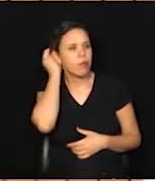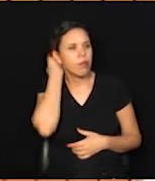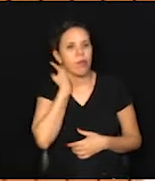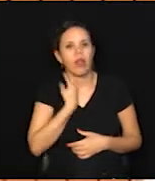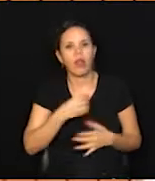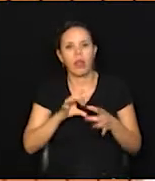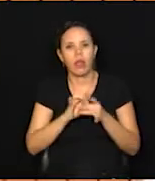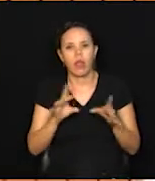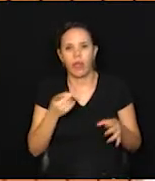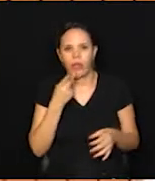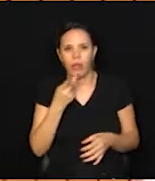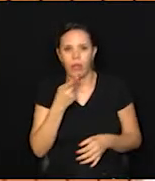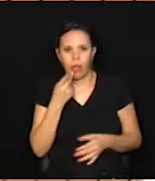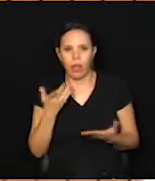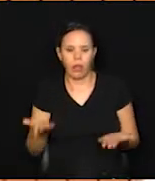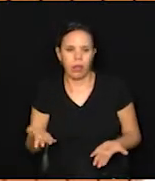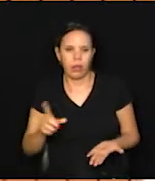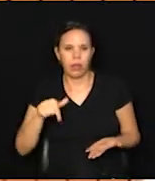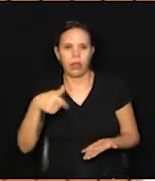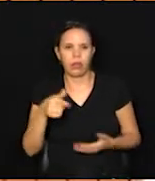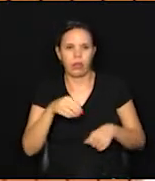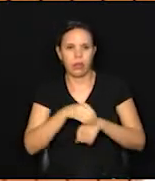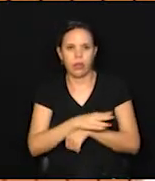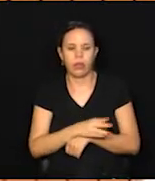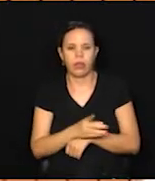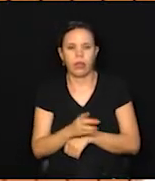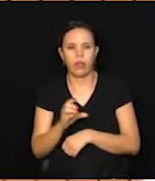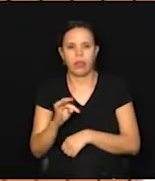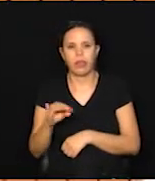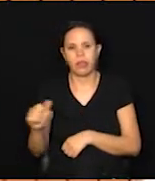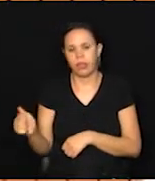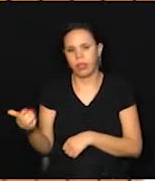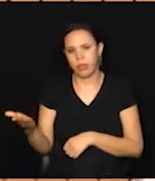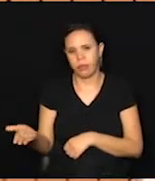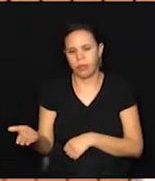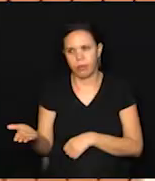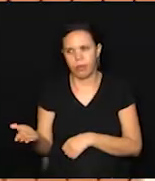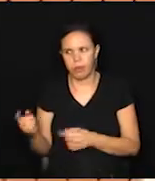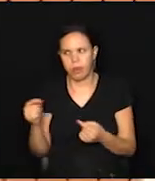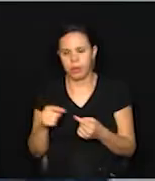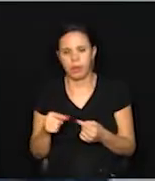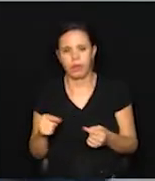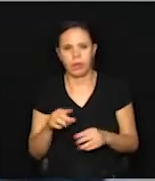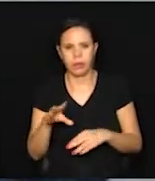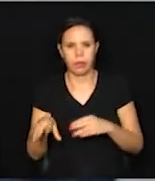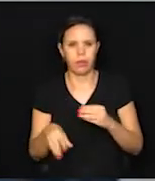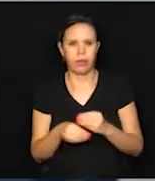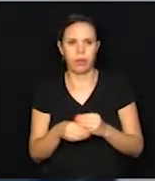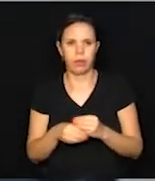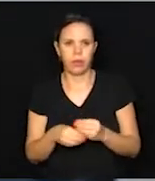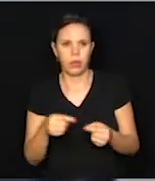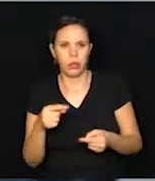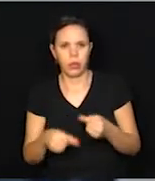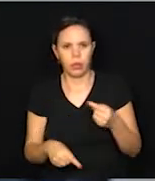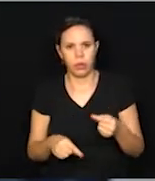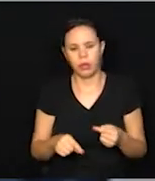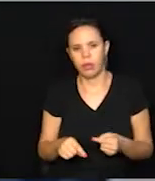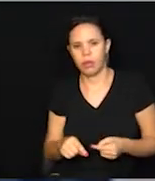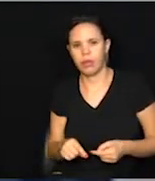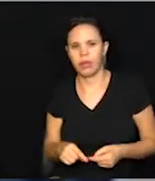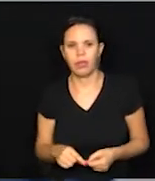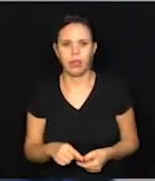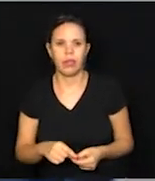eu vou fazer algumas considerações, depois eu passo a palavra para a doutora Cíntia, no sentido, ela complementa ou ela discorda eventualmente de